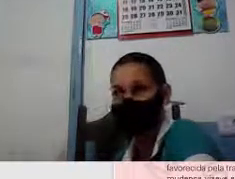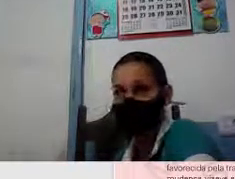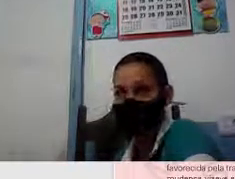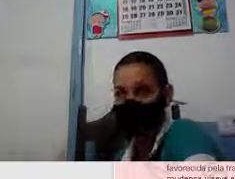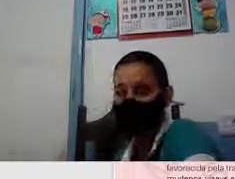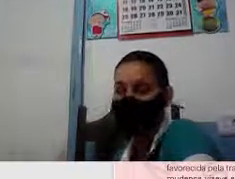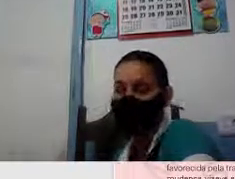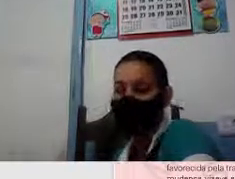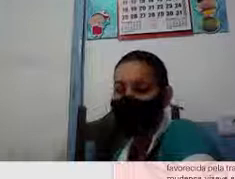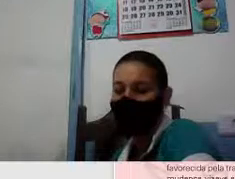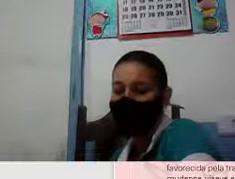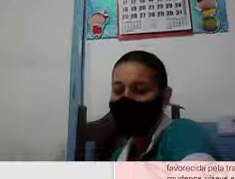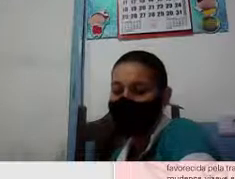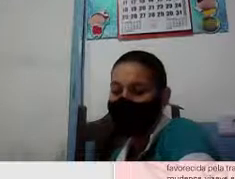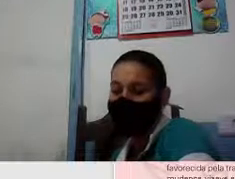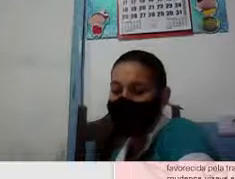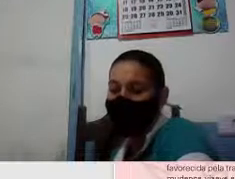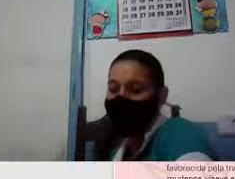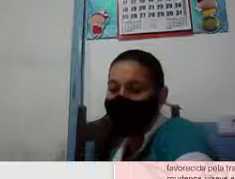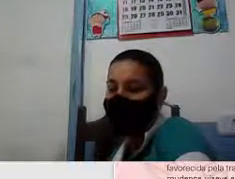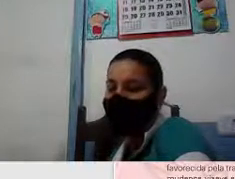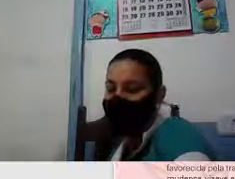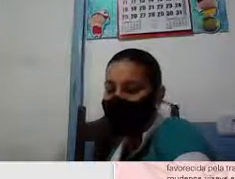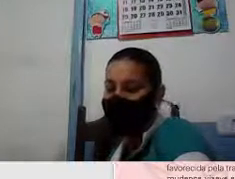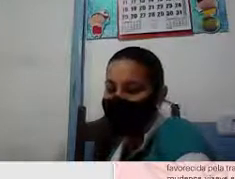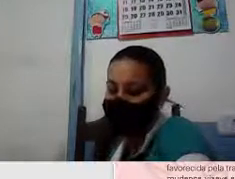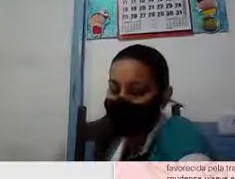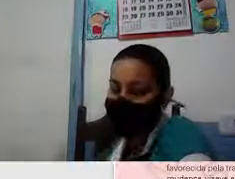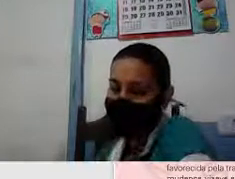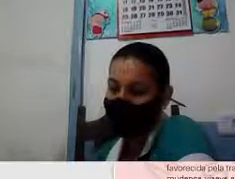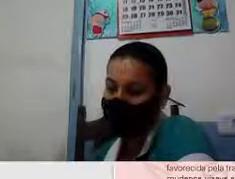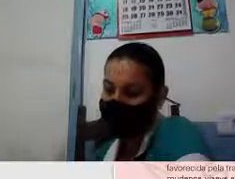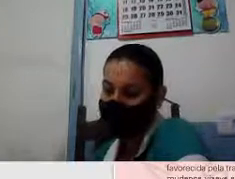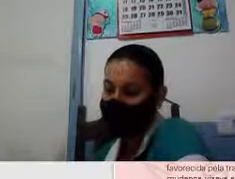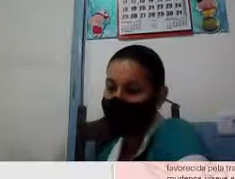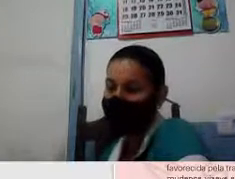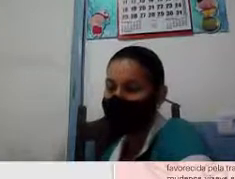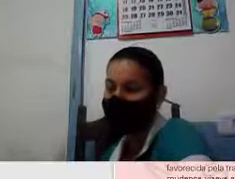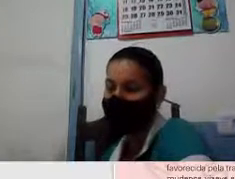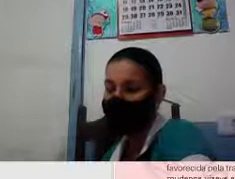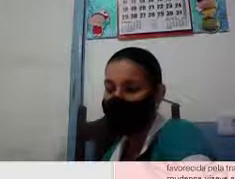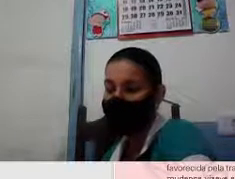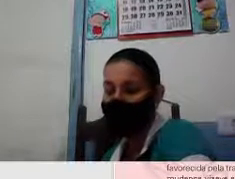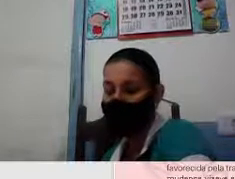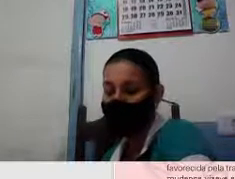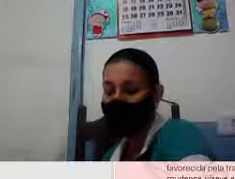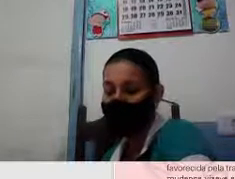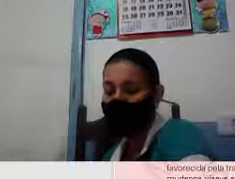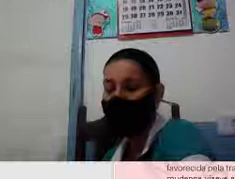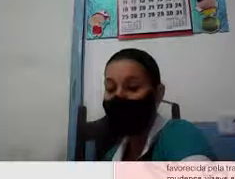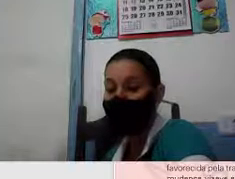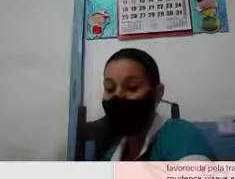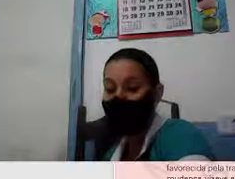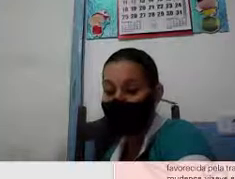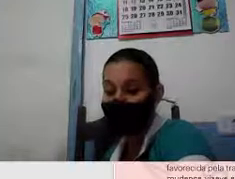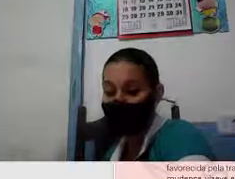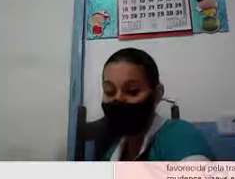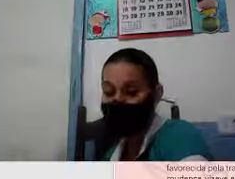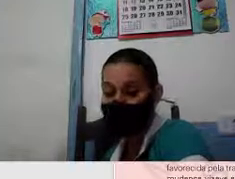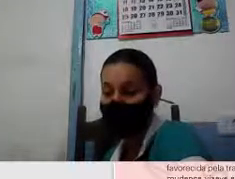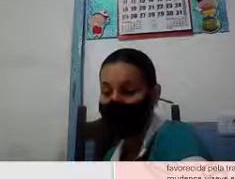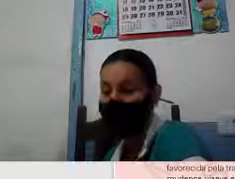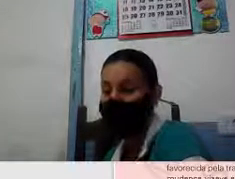natureza, né, tá? E no Brasil, então, o arcadismo teve sua principal representação em Minas